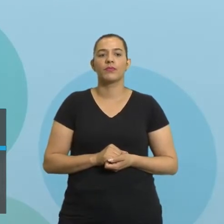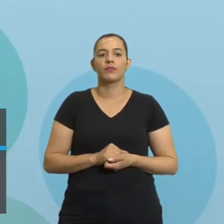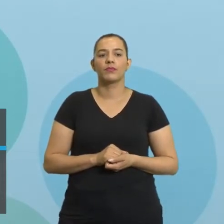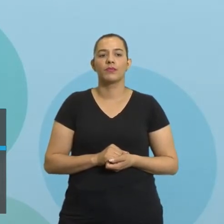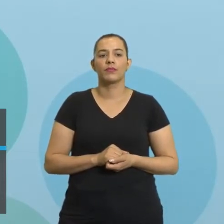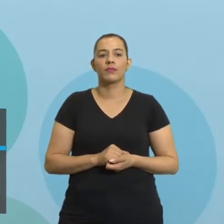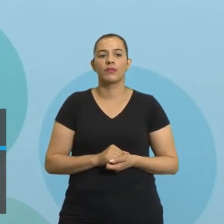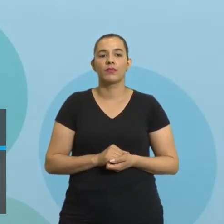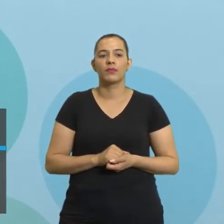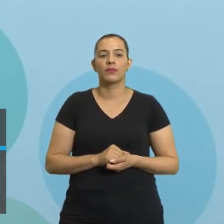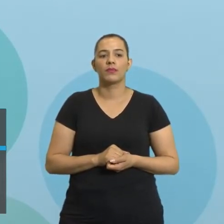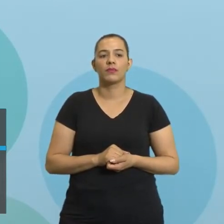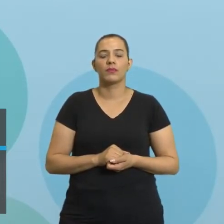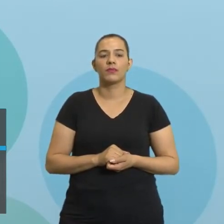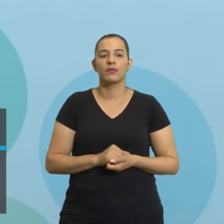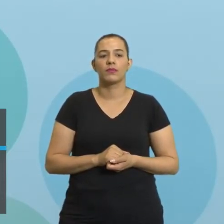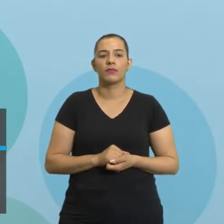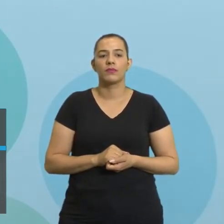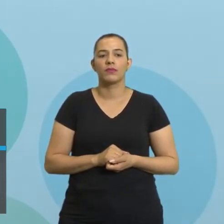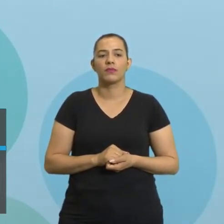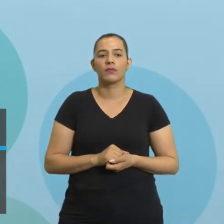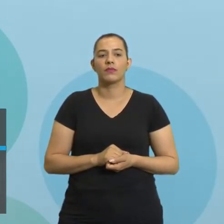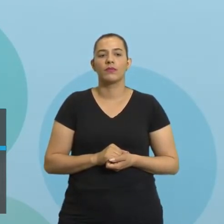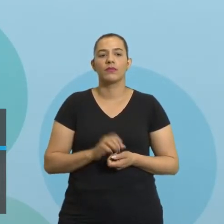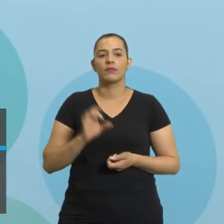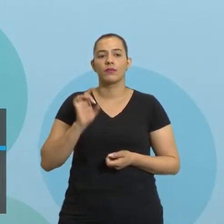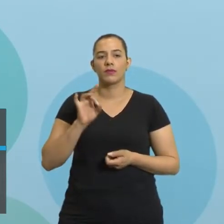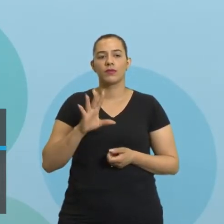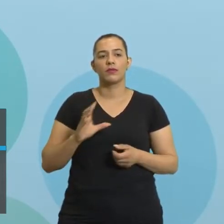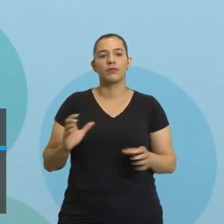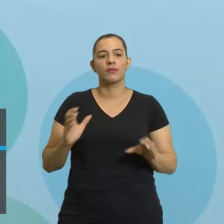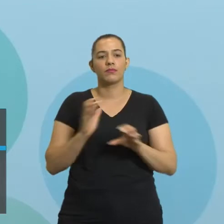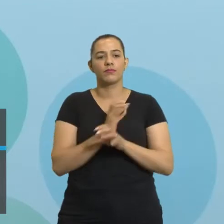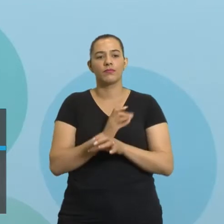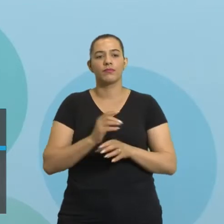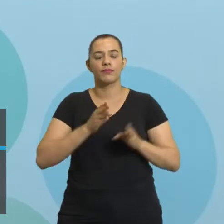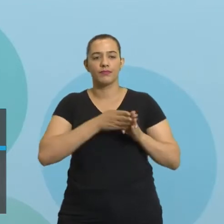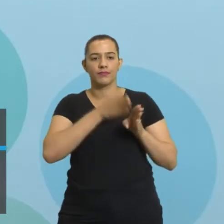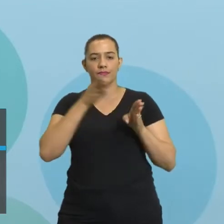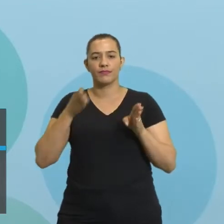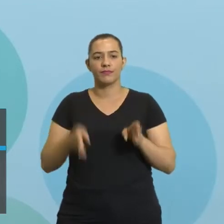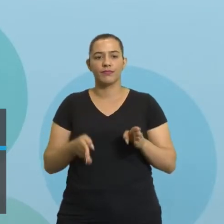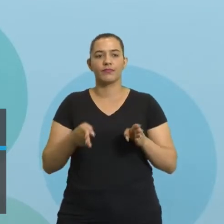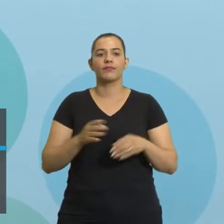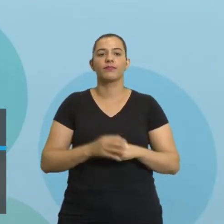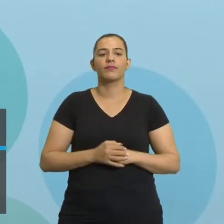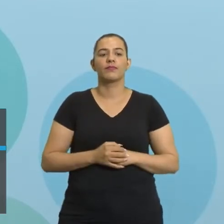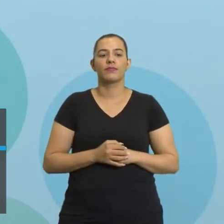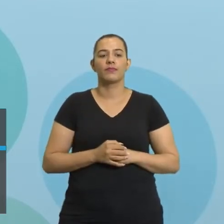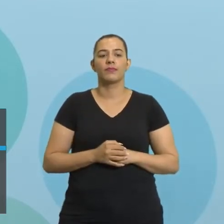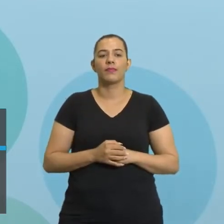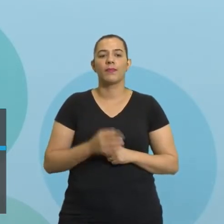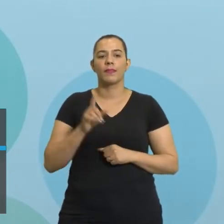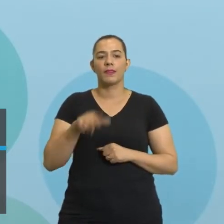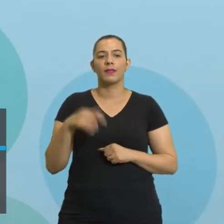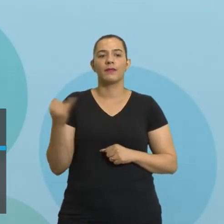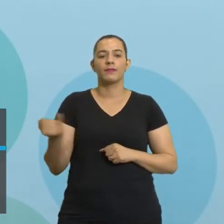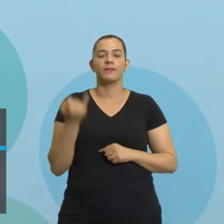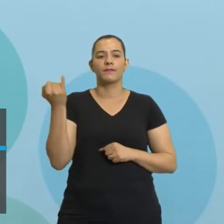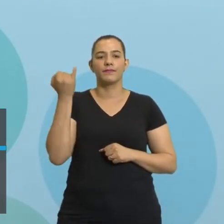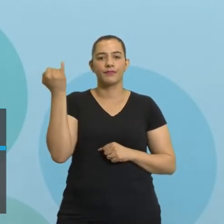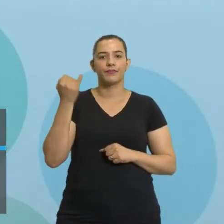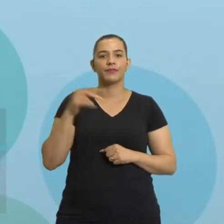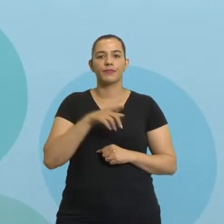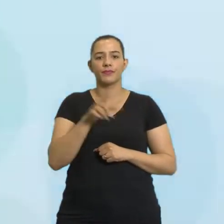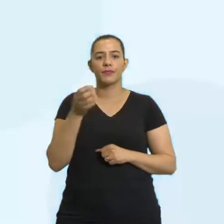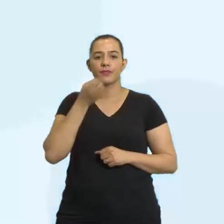isso. Só para a gente fechar aqui esse bloco, né? É importante fazer